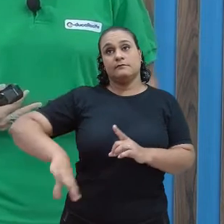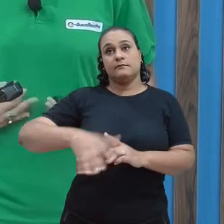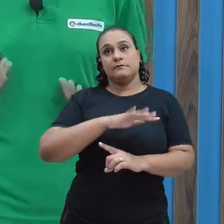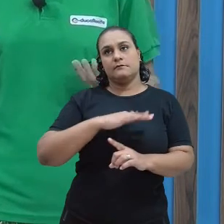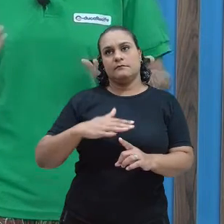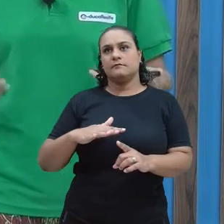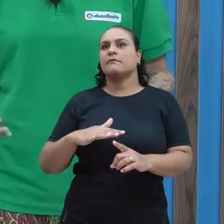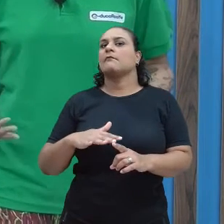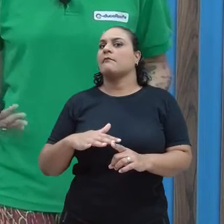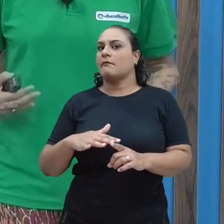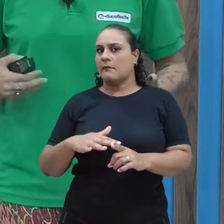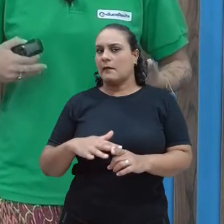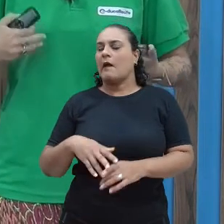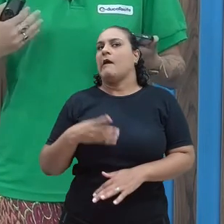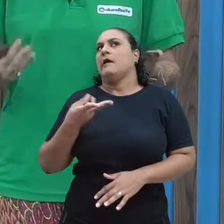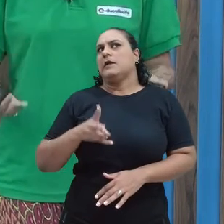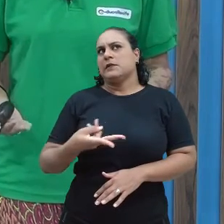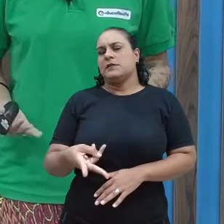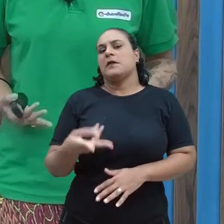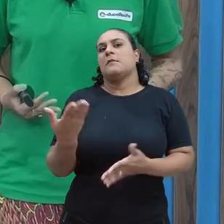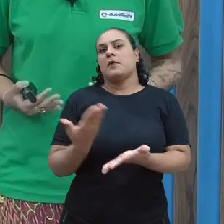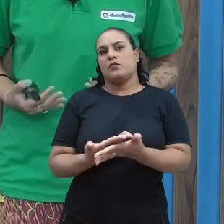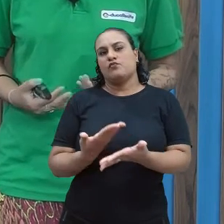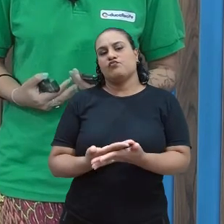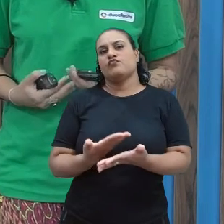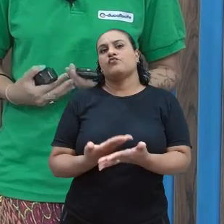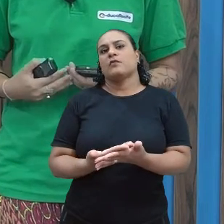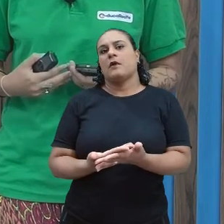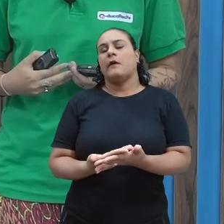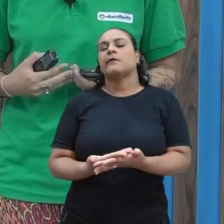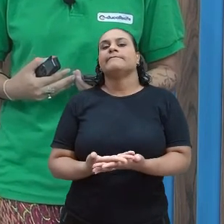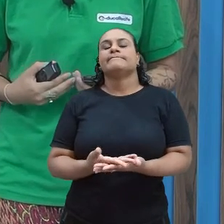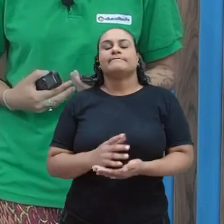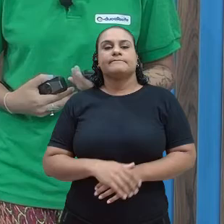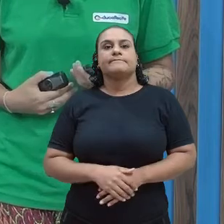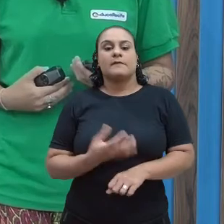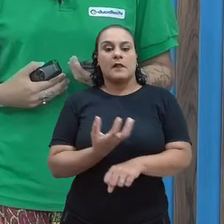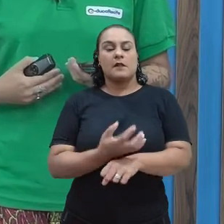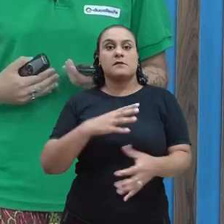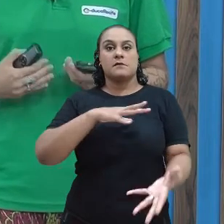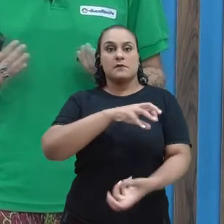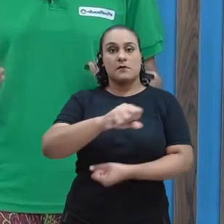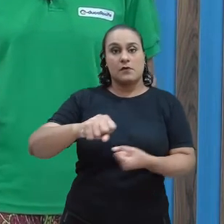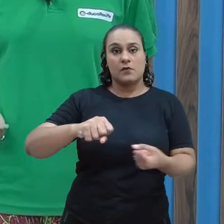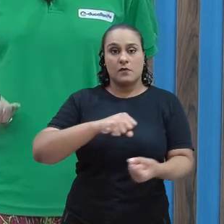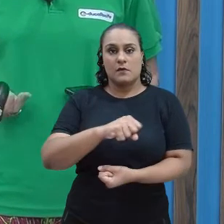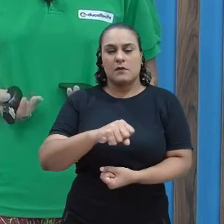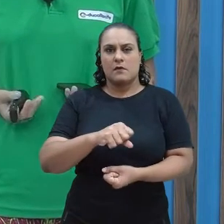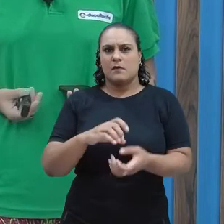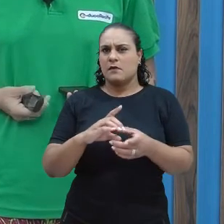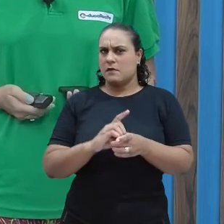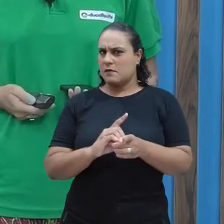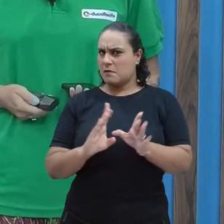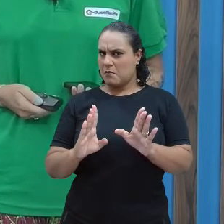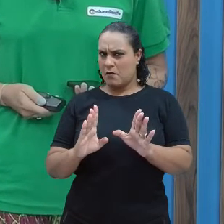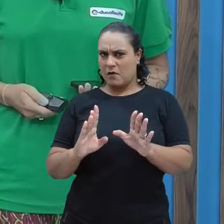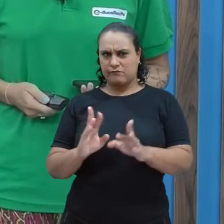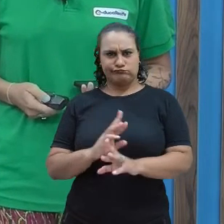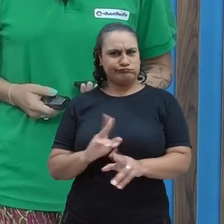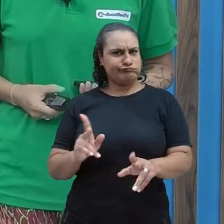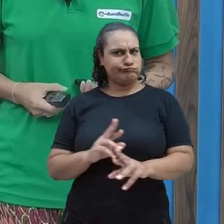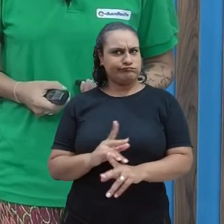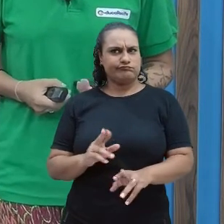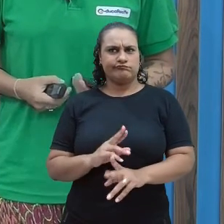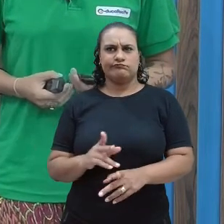né, são problemas que a gente sempre está vendo aqui nas nossas aulas de sustentabilidade, não são democráticos.